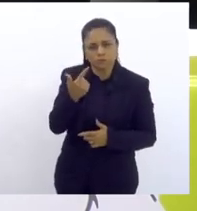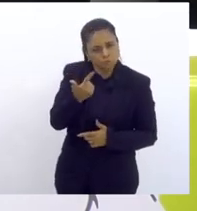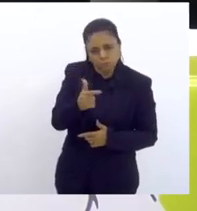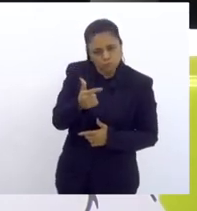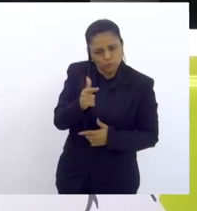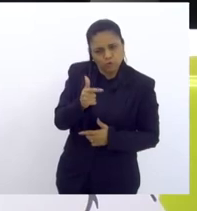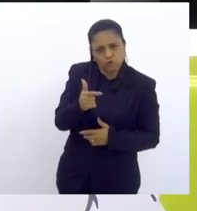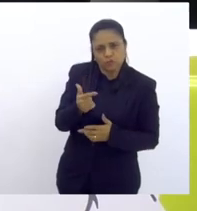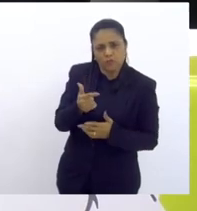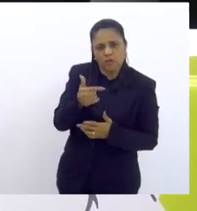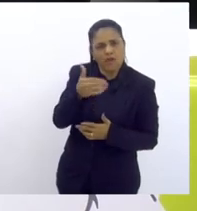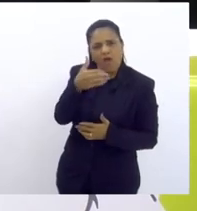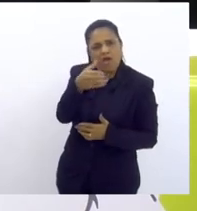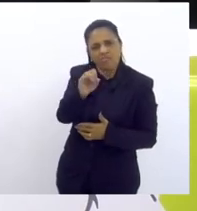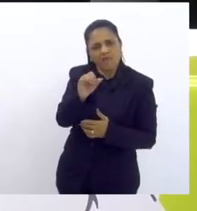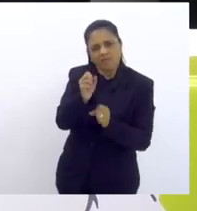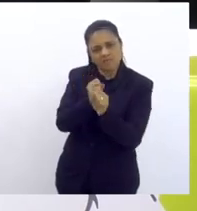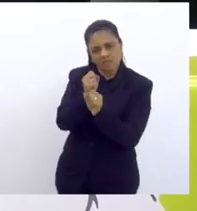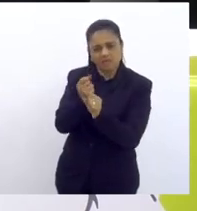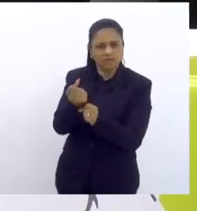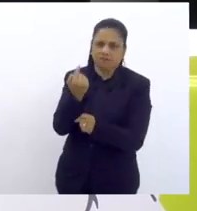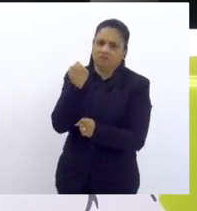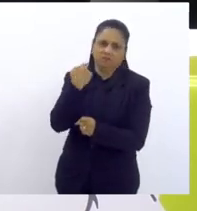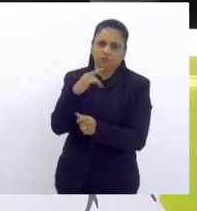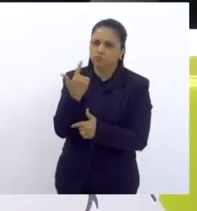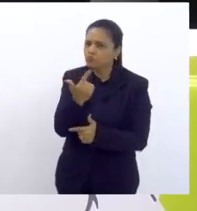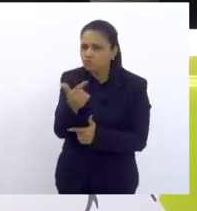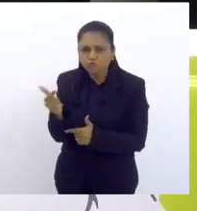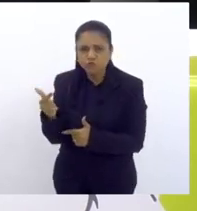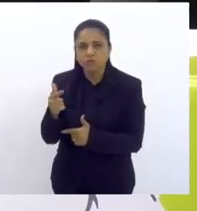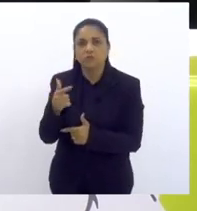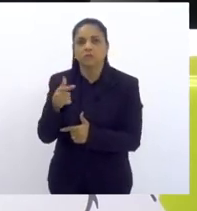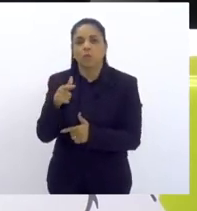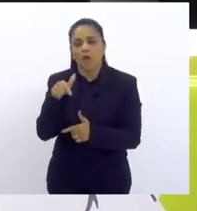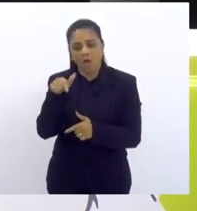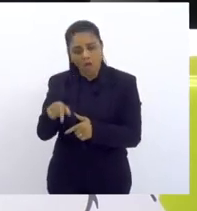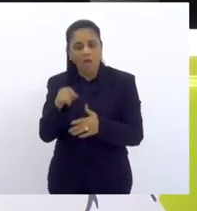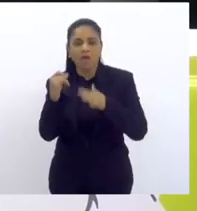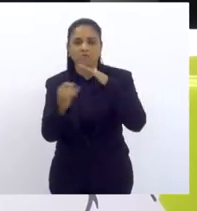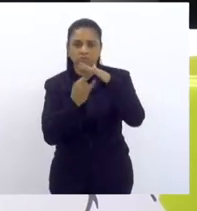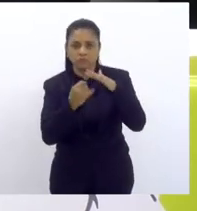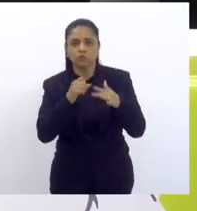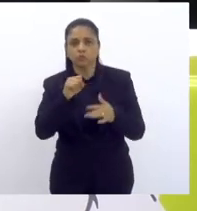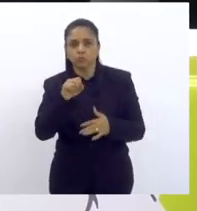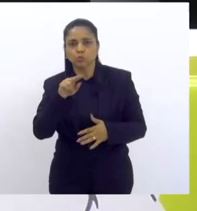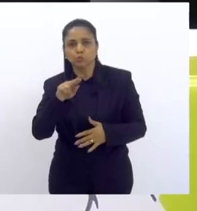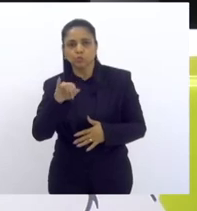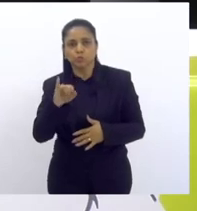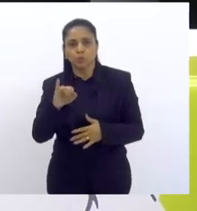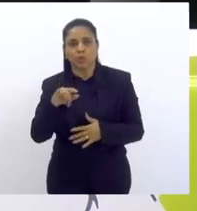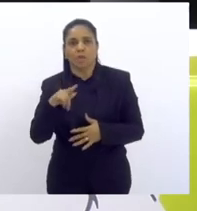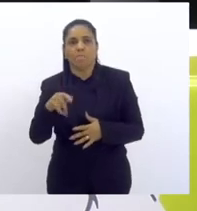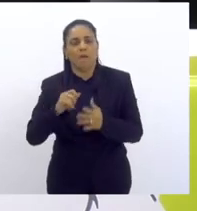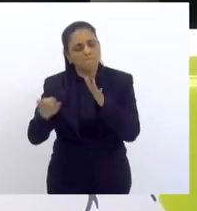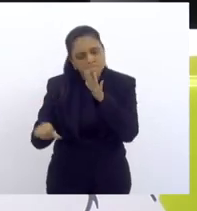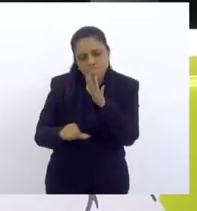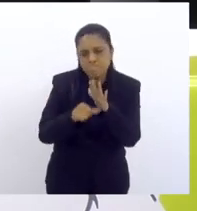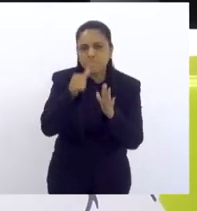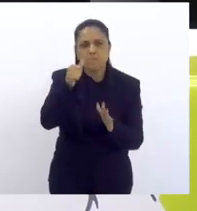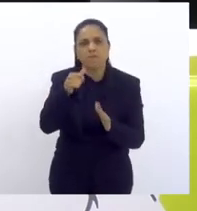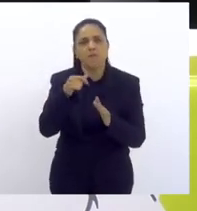a poucas Décadas atrás e que a suipa por isso pois sempre uma Vanguarda um dedicação